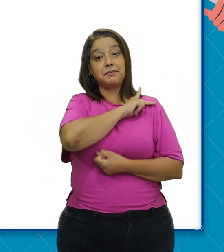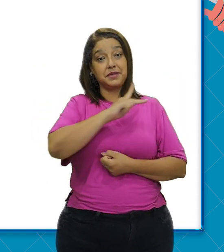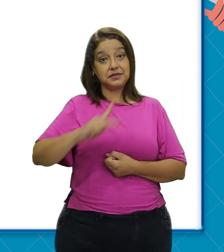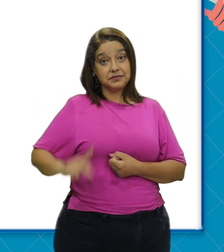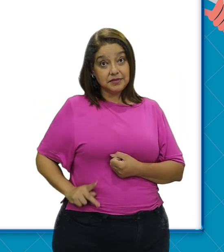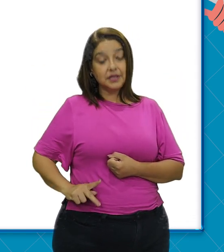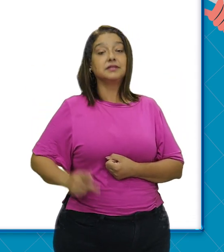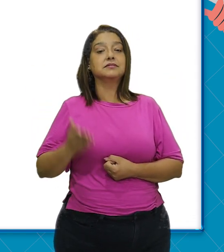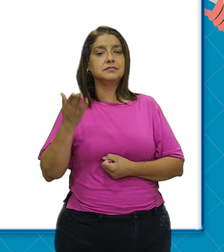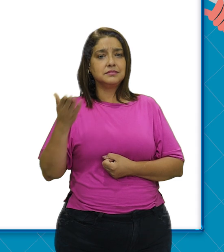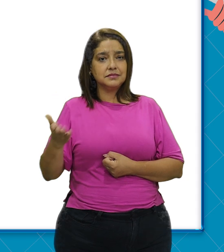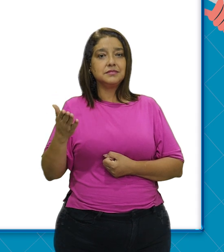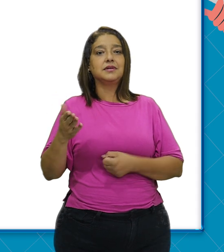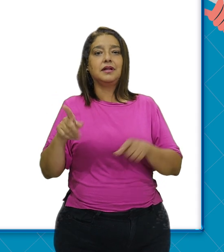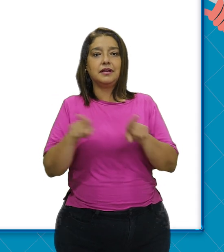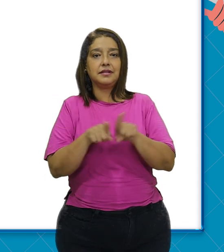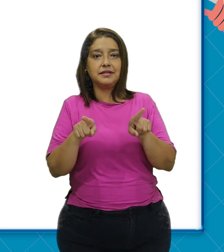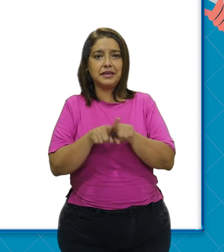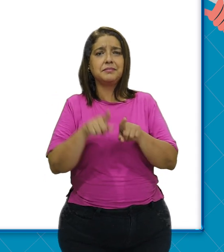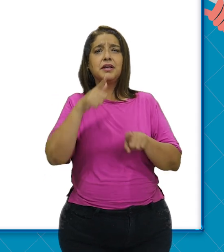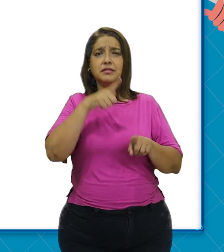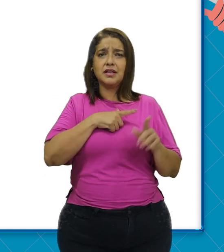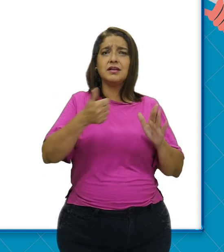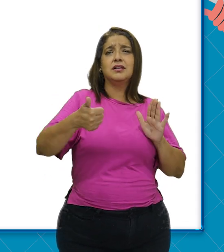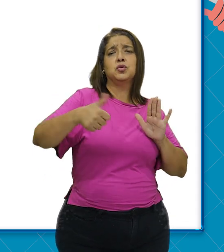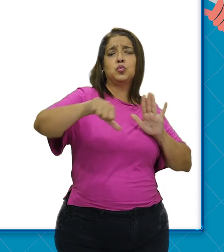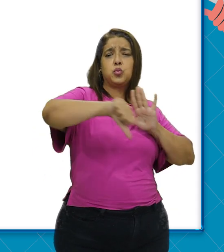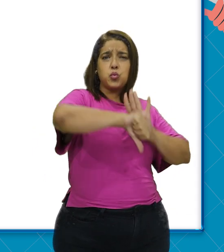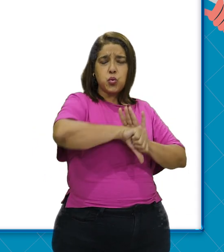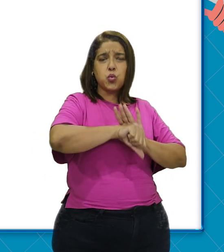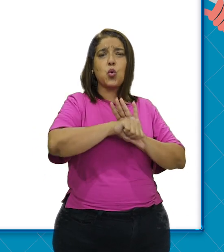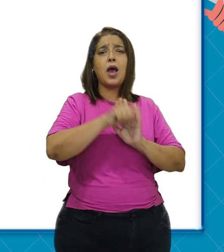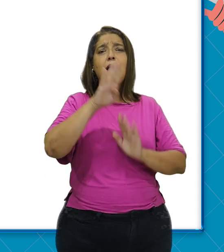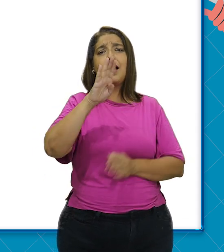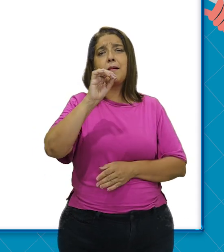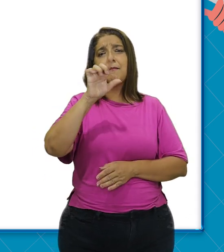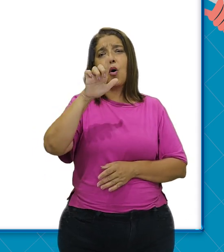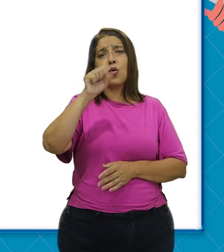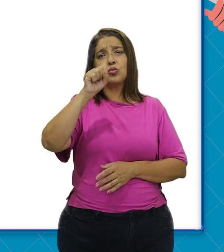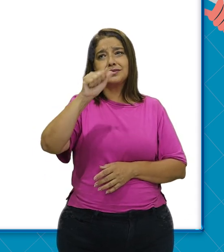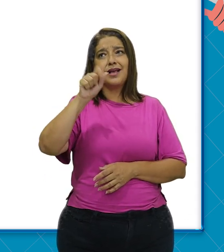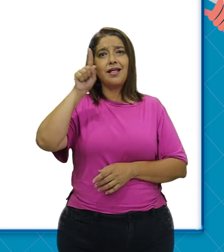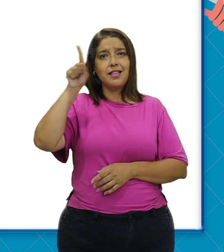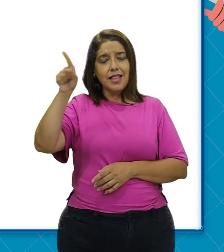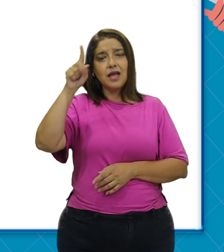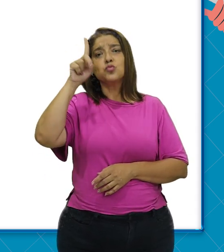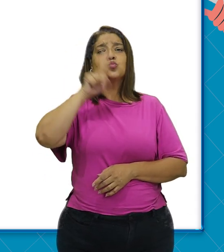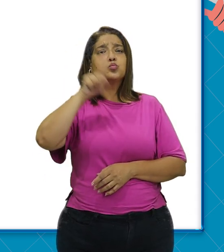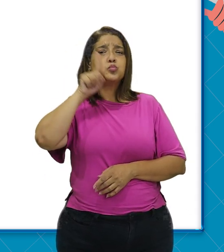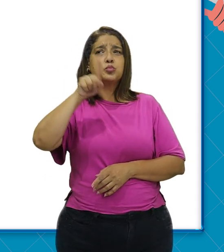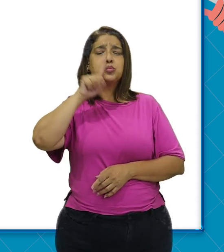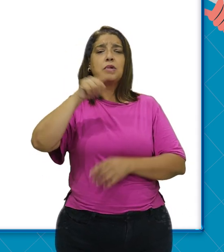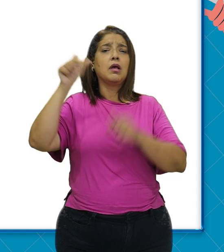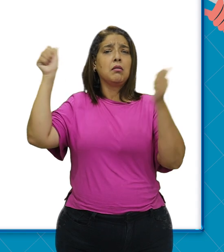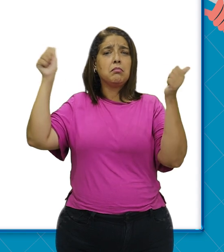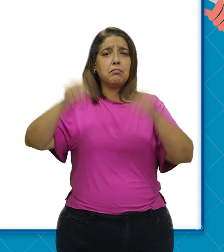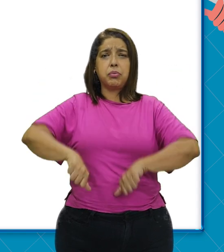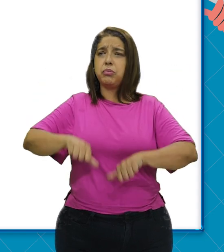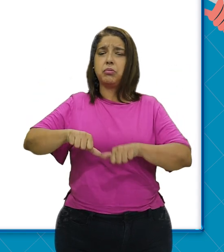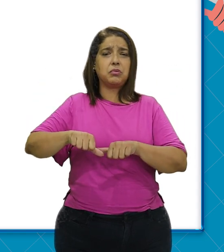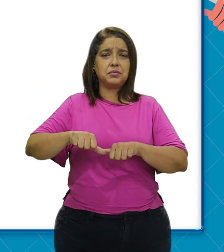levou o bolo da crise de 29, com a queda da Bolsa de Valores de Nova York, ocasionando a maior crise financeira da